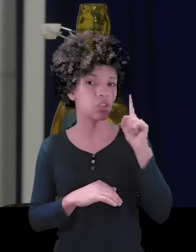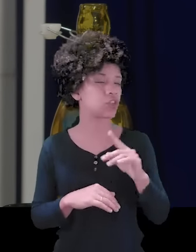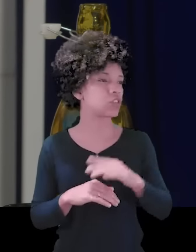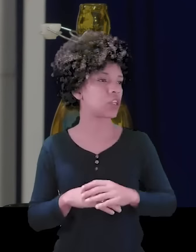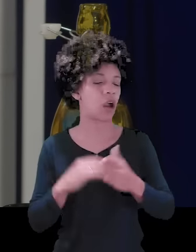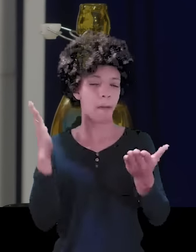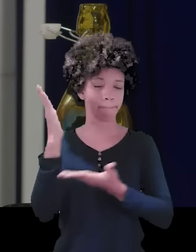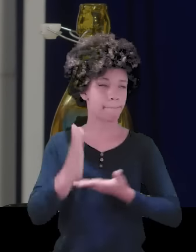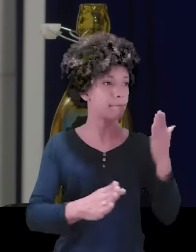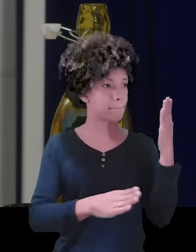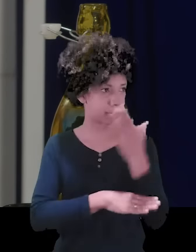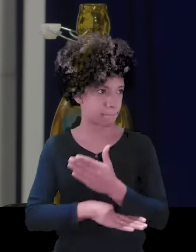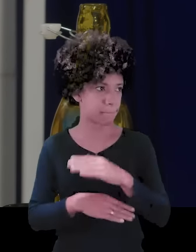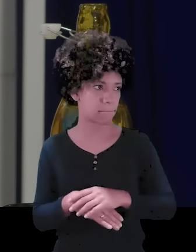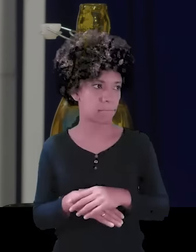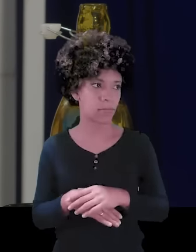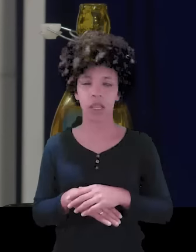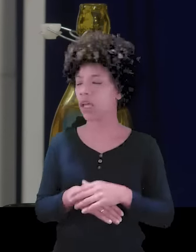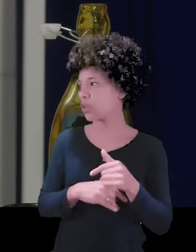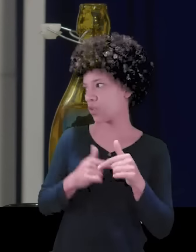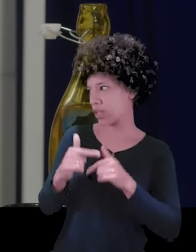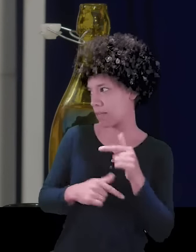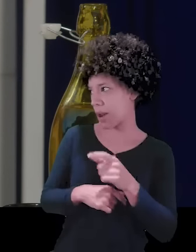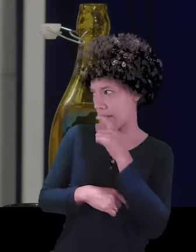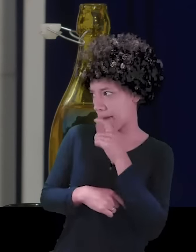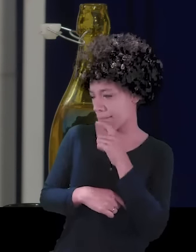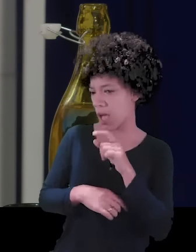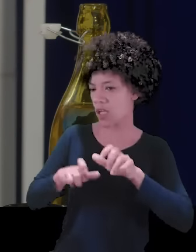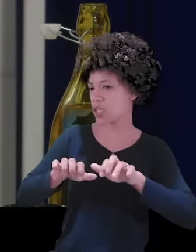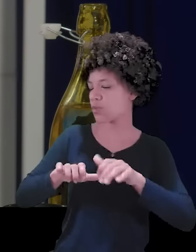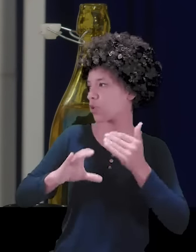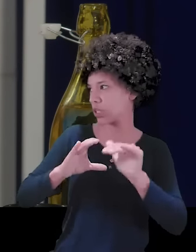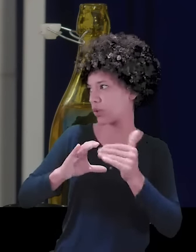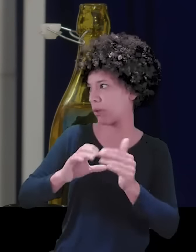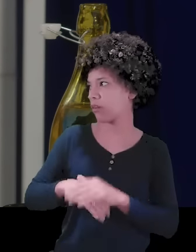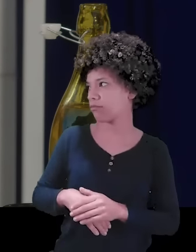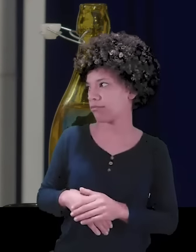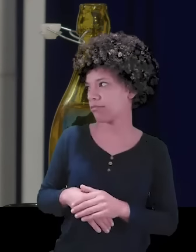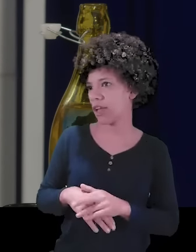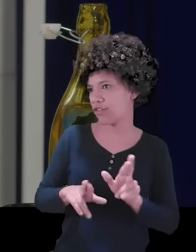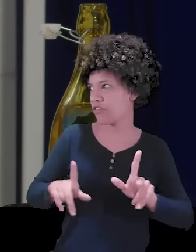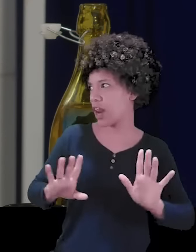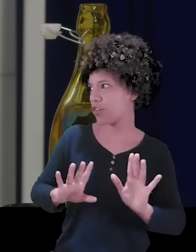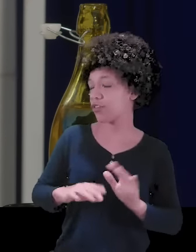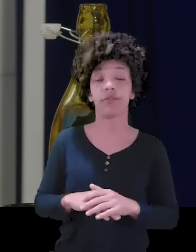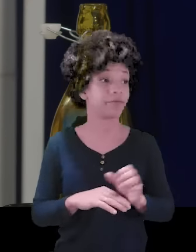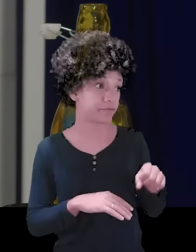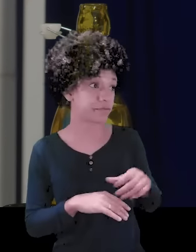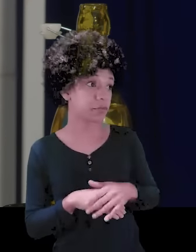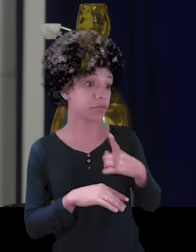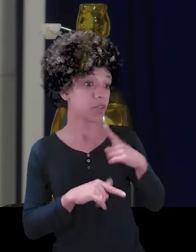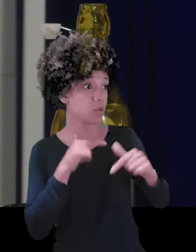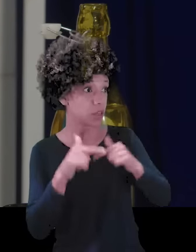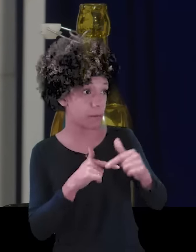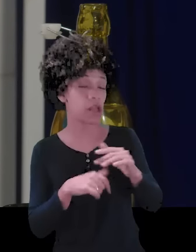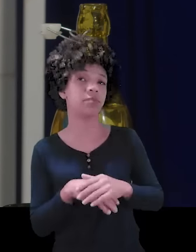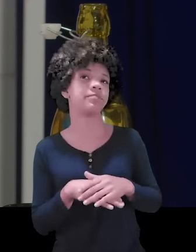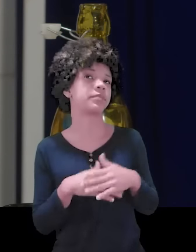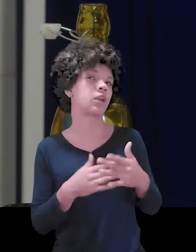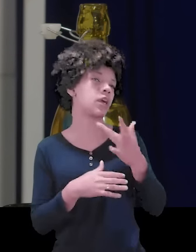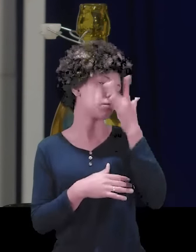com facão é isso não trabalha com o pai respondendo e-mail né Você entendeu a gente tem o trabalho